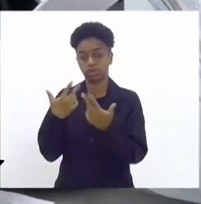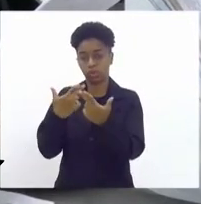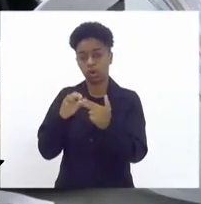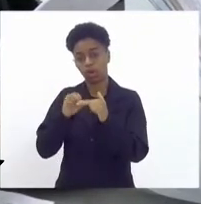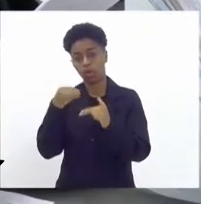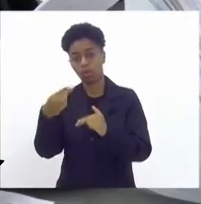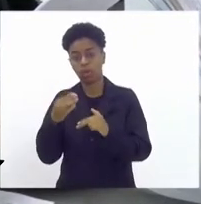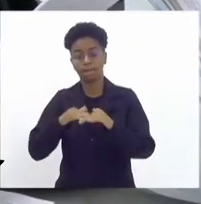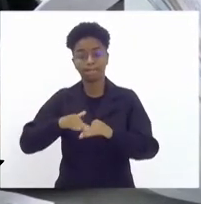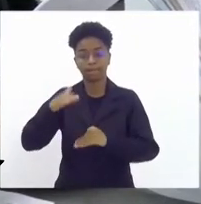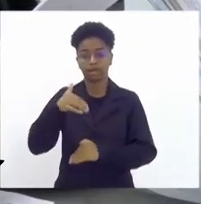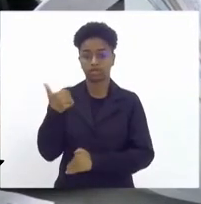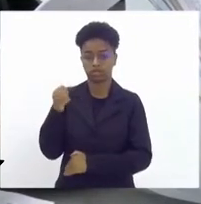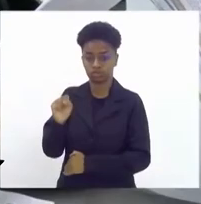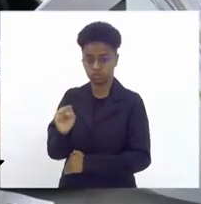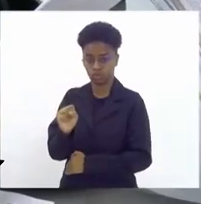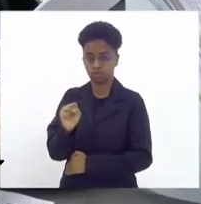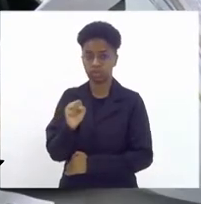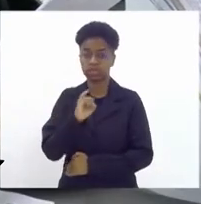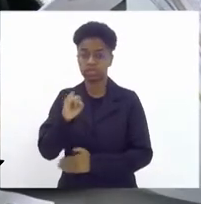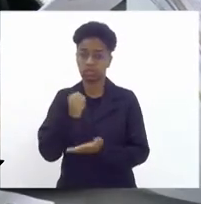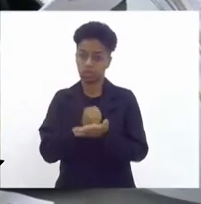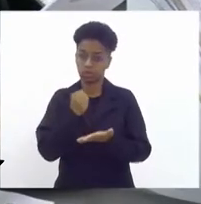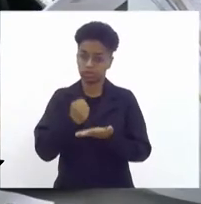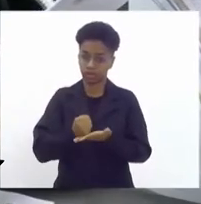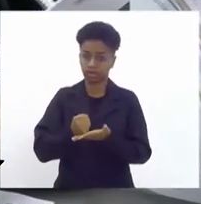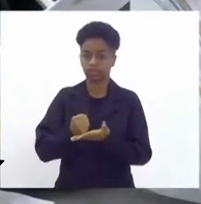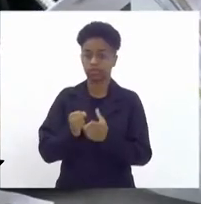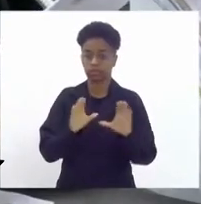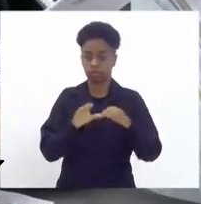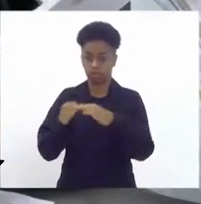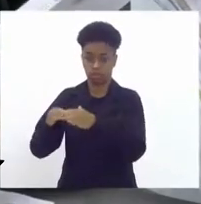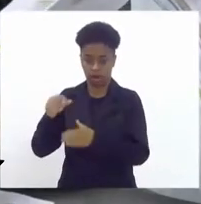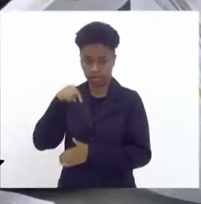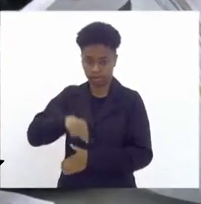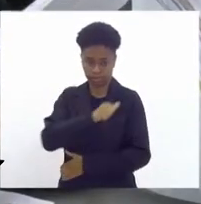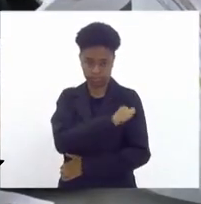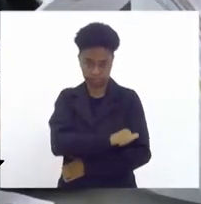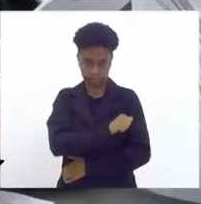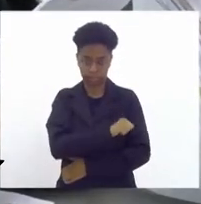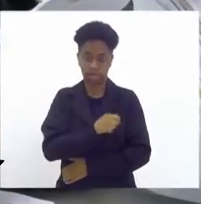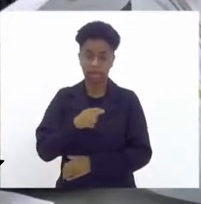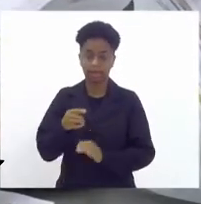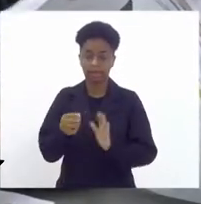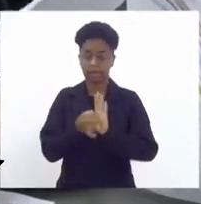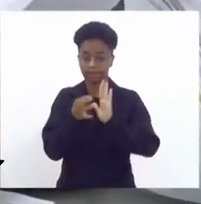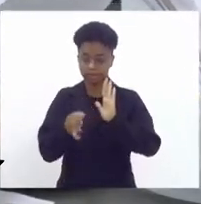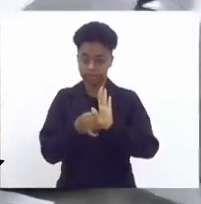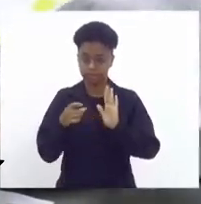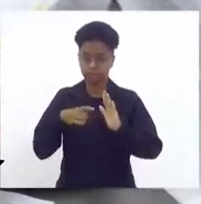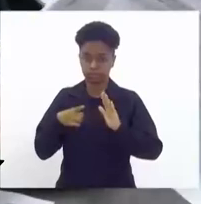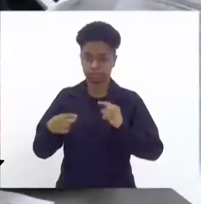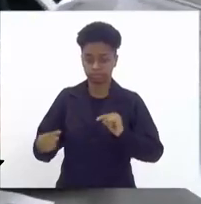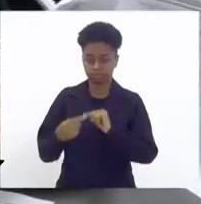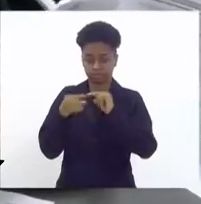vínculo contratual com entidades desportivas no estado do Rio de Janeiro. O parecer é pela constitucionalidade com emenda. Para a discussão.